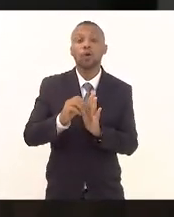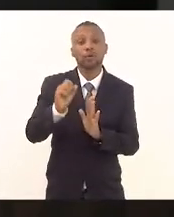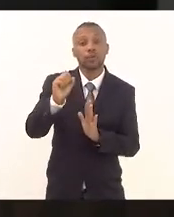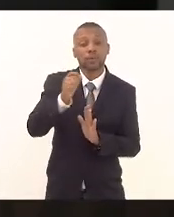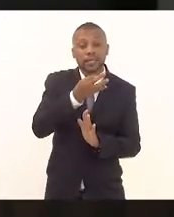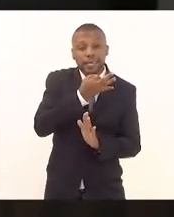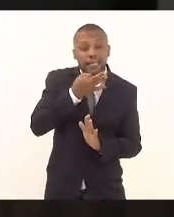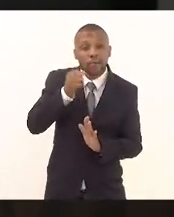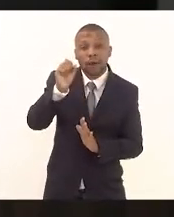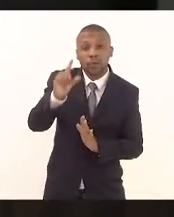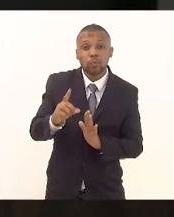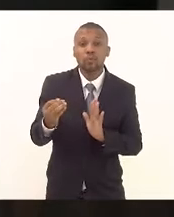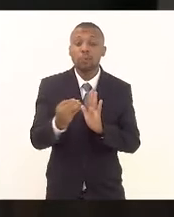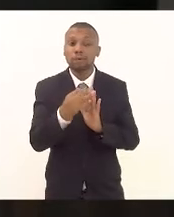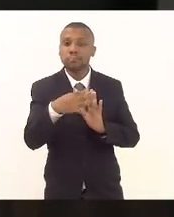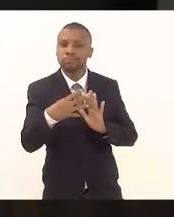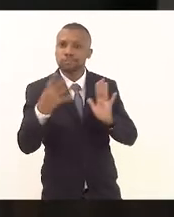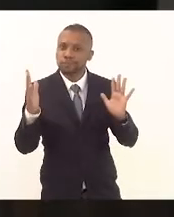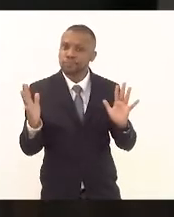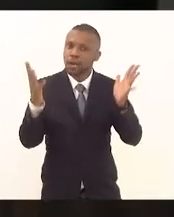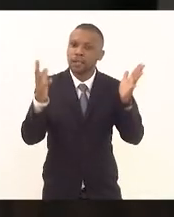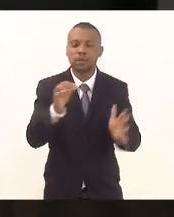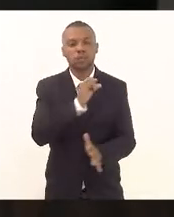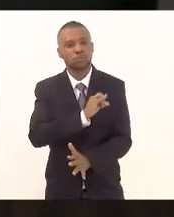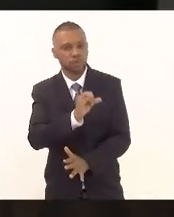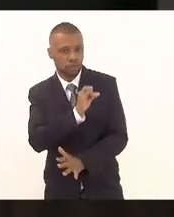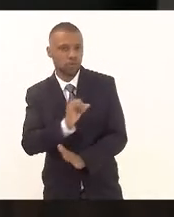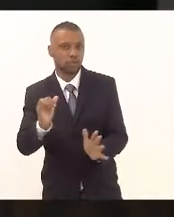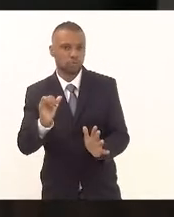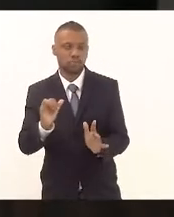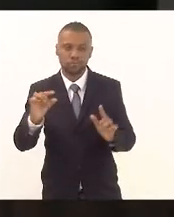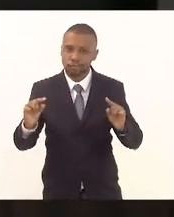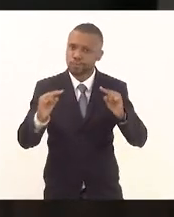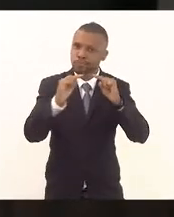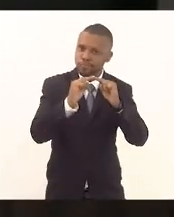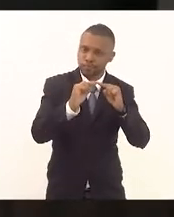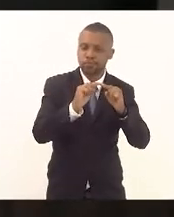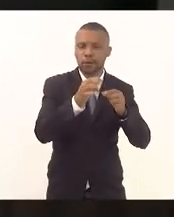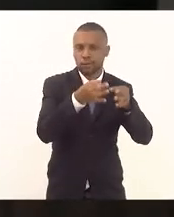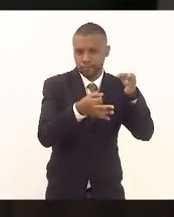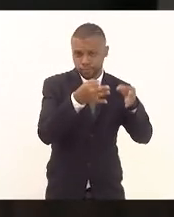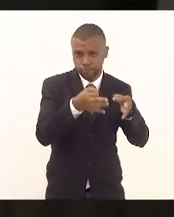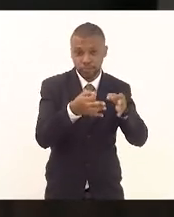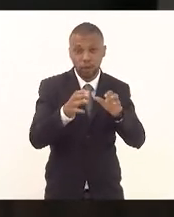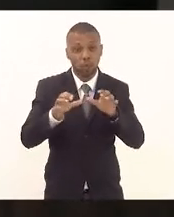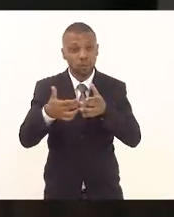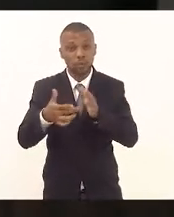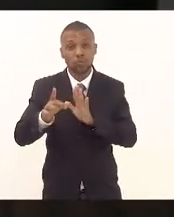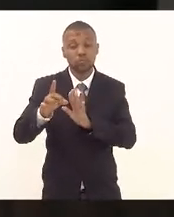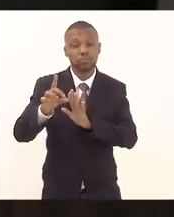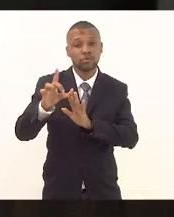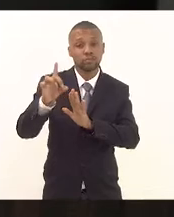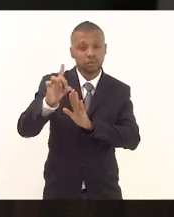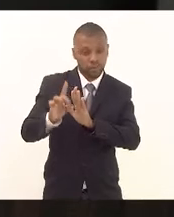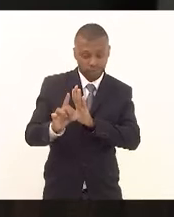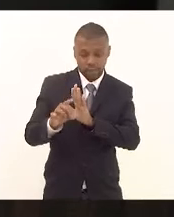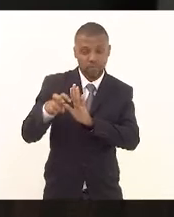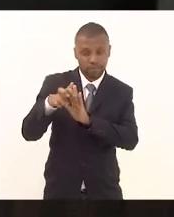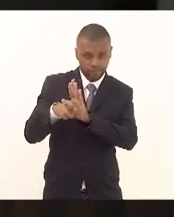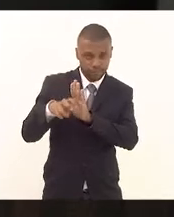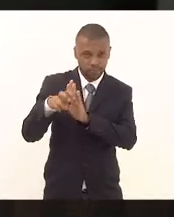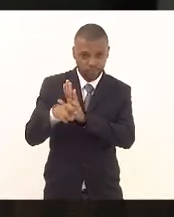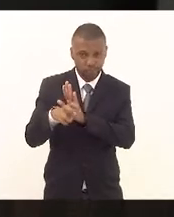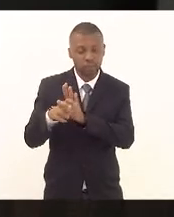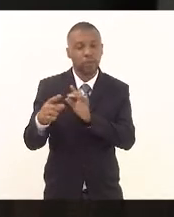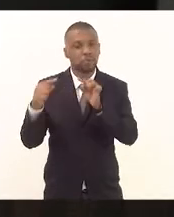comemorativas do Estado do Rio de Janeiro. Parecer da Comissão de Constituição e Justiça pela Juridicidade, da pessoa com deficiência, favorável. Relatores, deputados. Márcio Pacheco